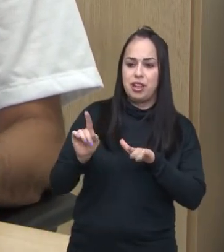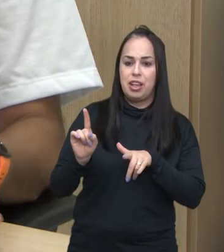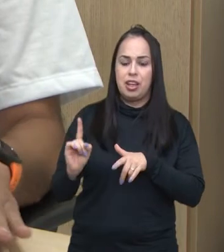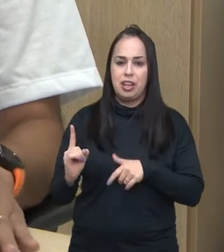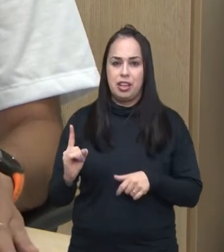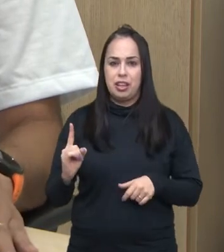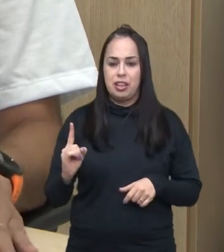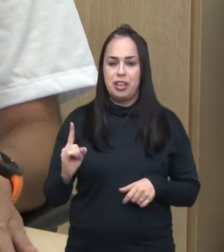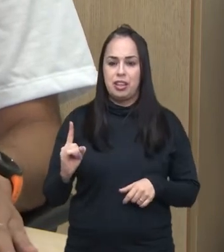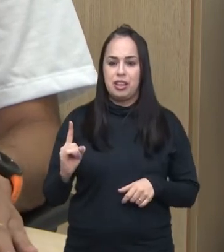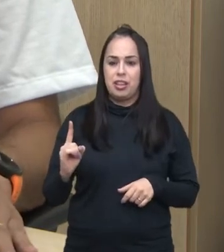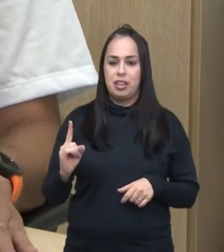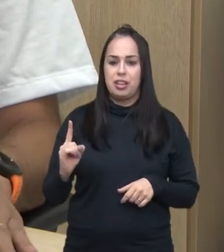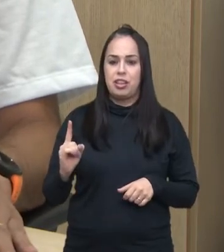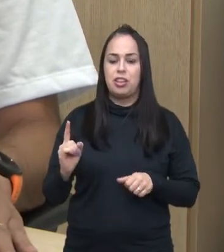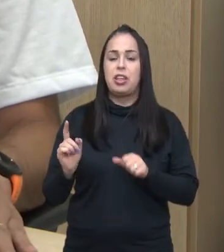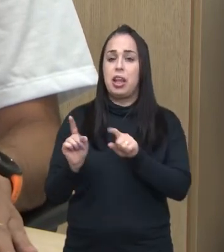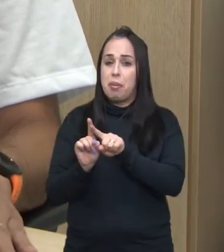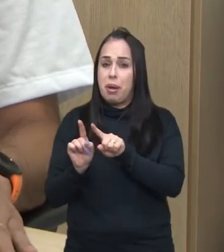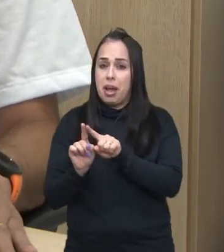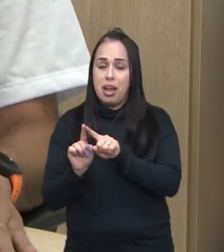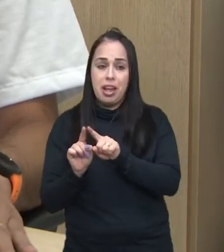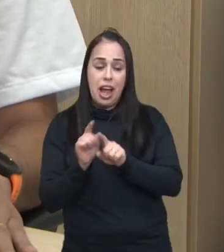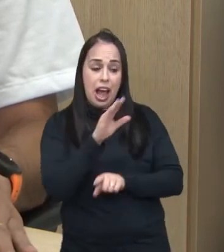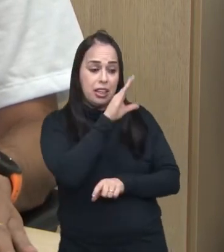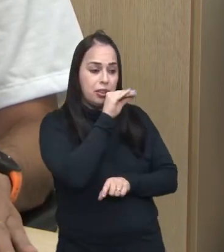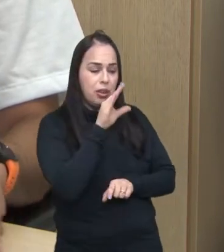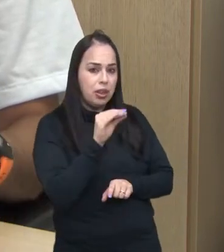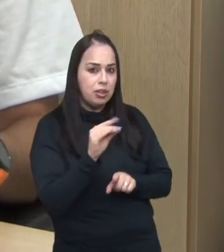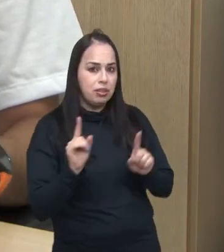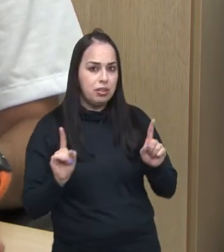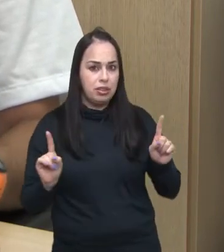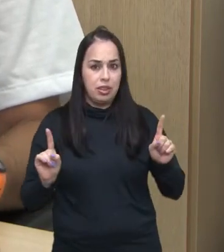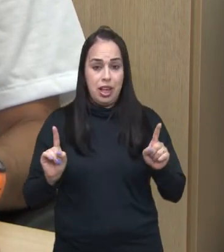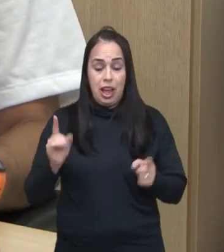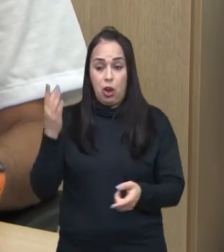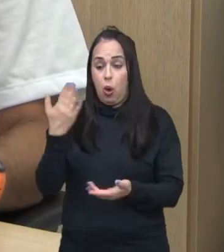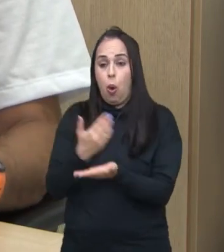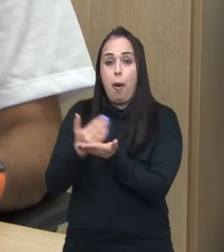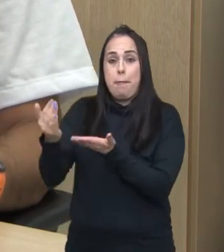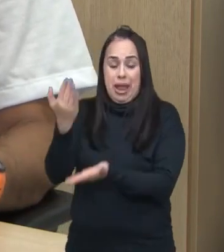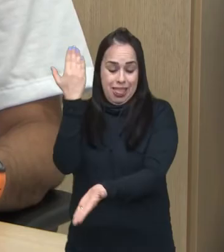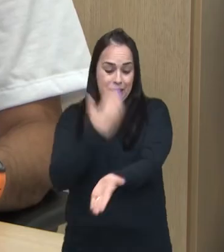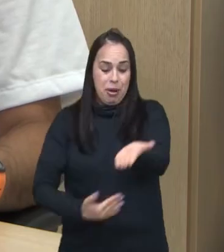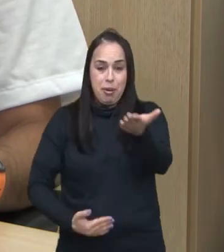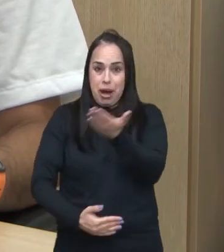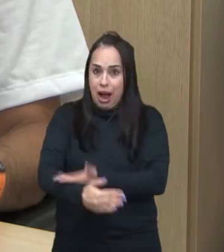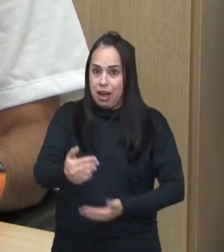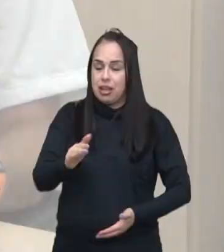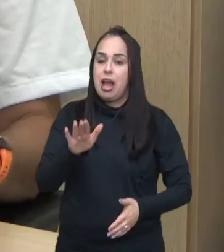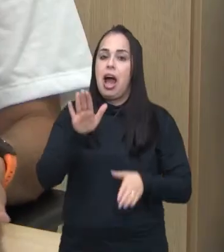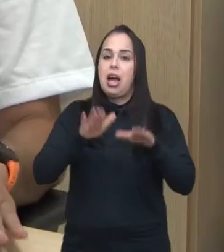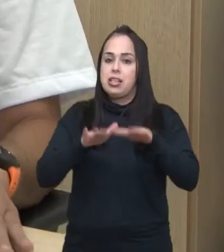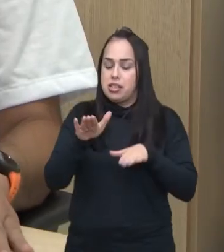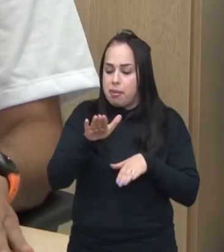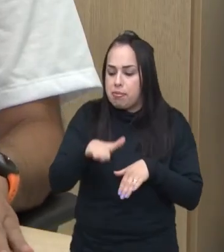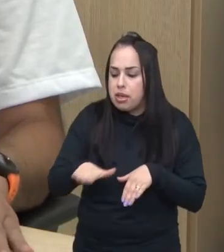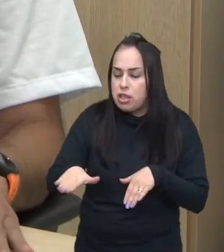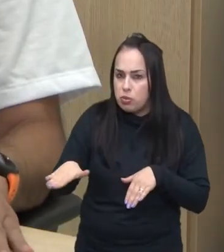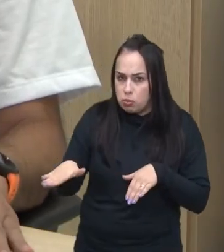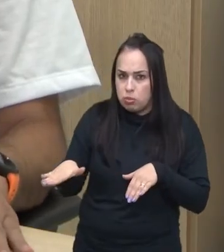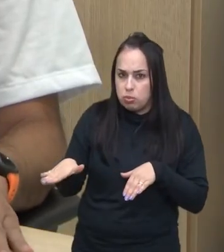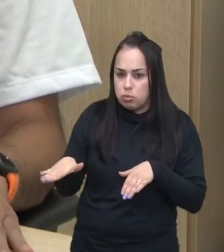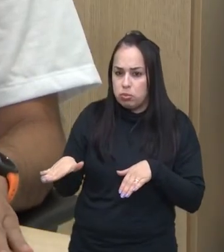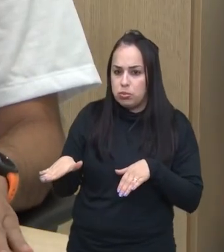aparece, não somente com a criança, mas também com o adolescente, sinais, às vezes, até mesmo de automutilação. A criança, quando é